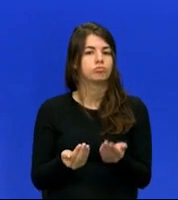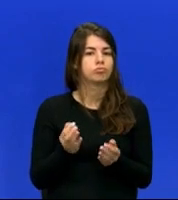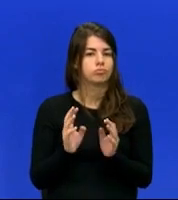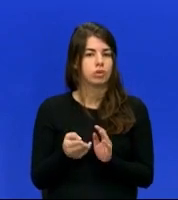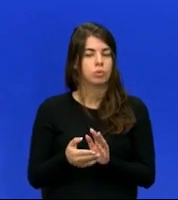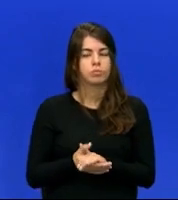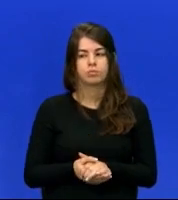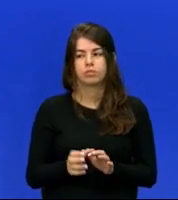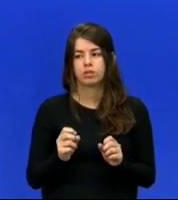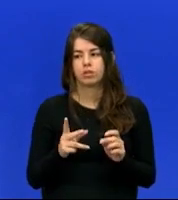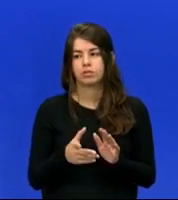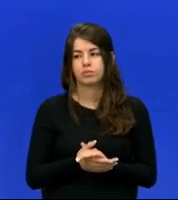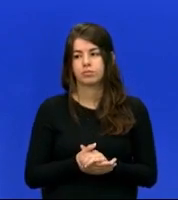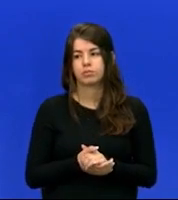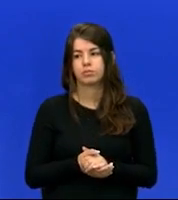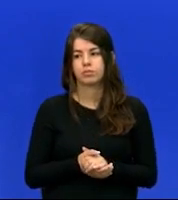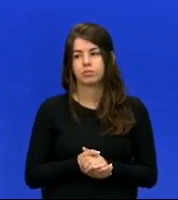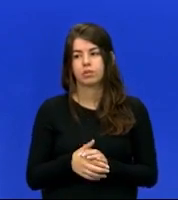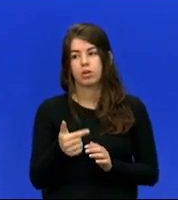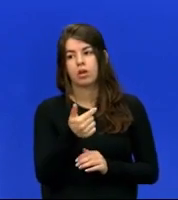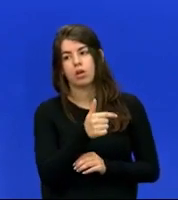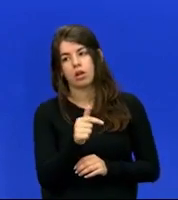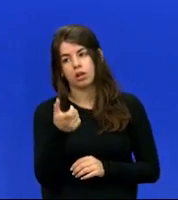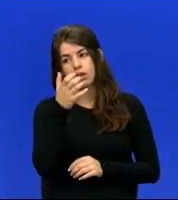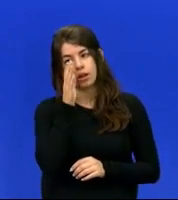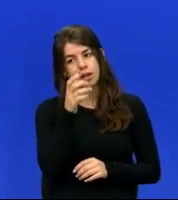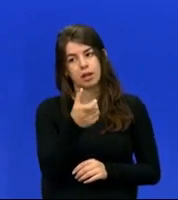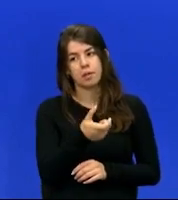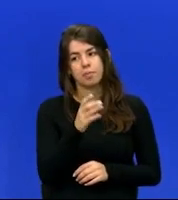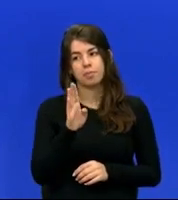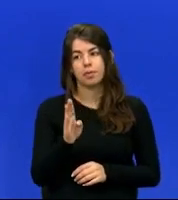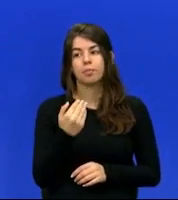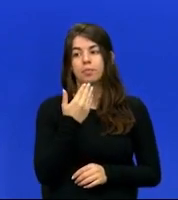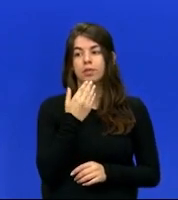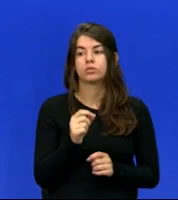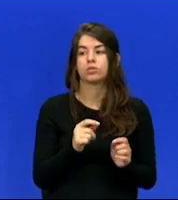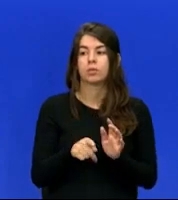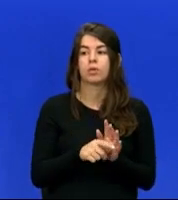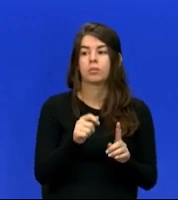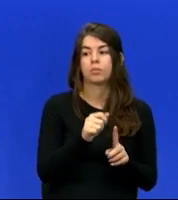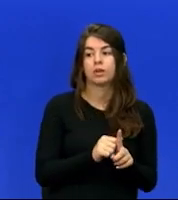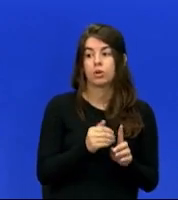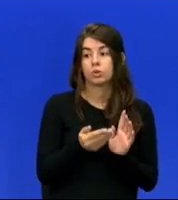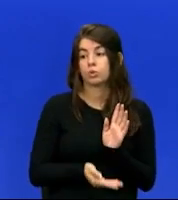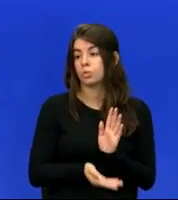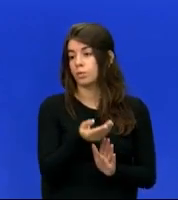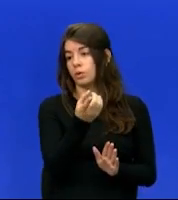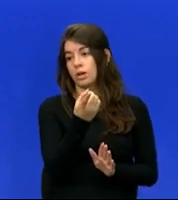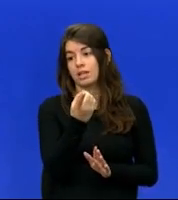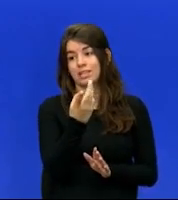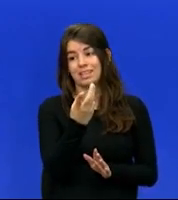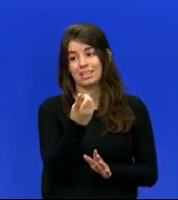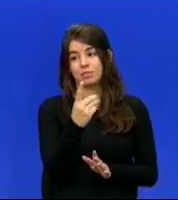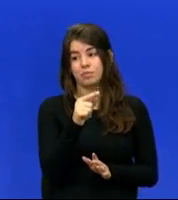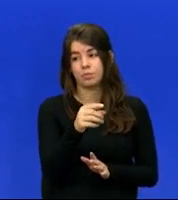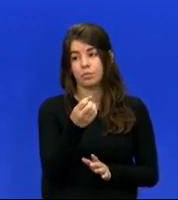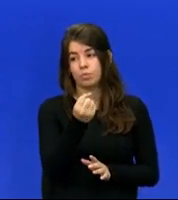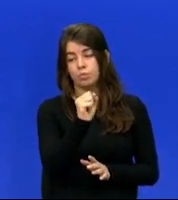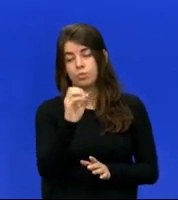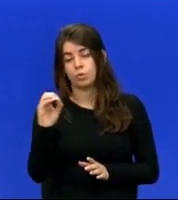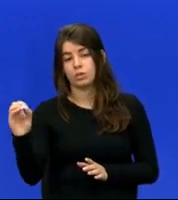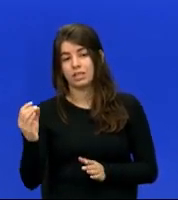ok? Nessa outra situação, ele pede uma produção mensal superior a